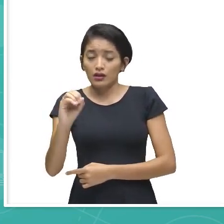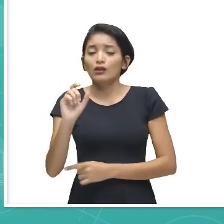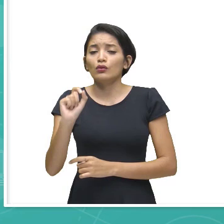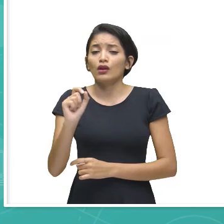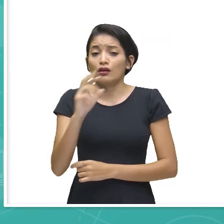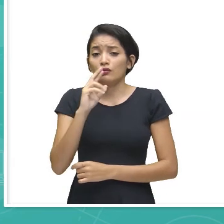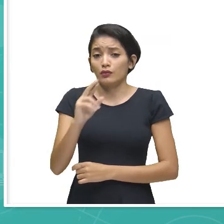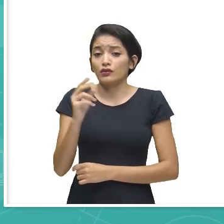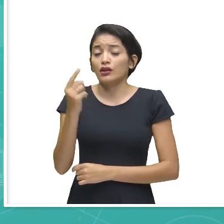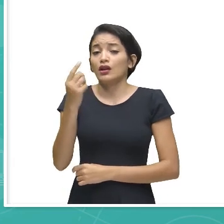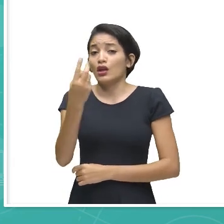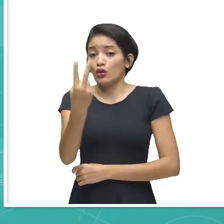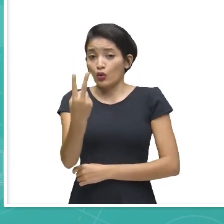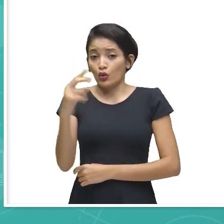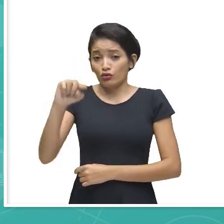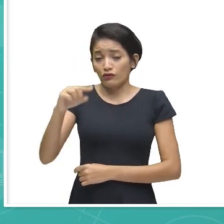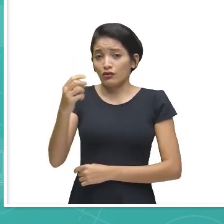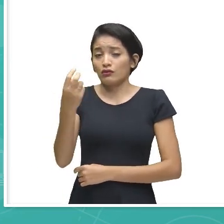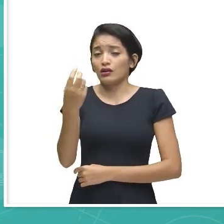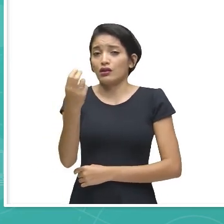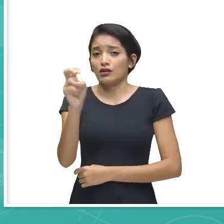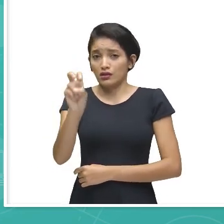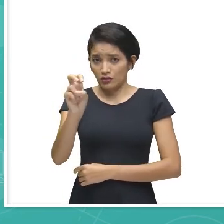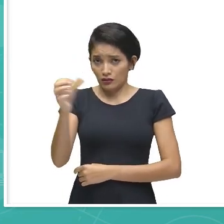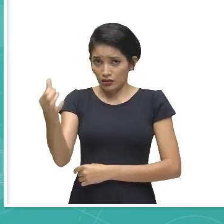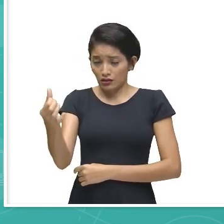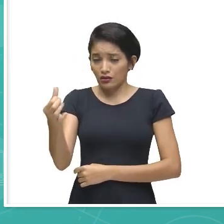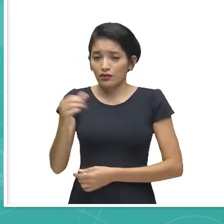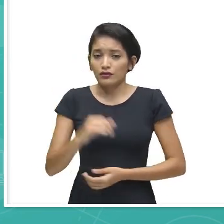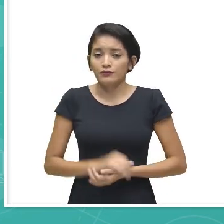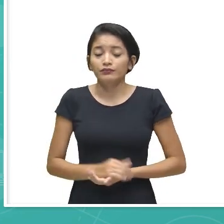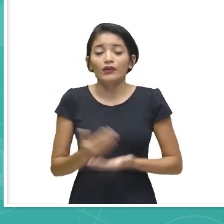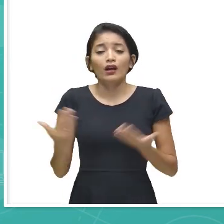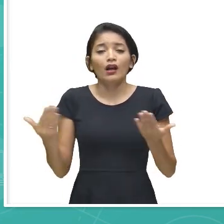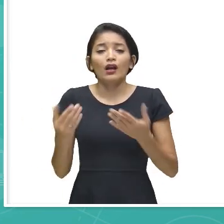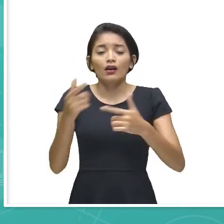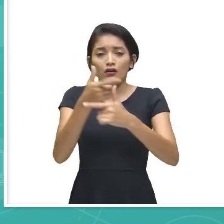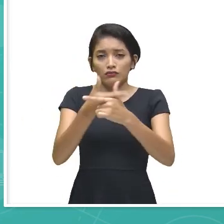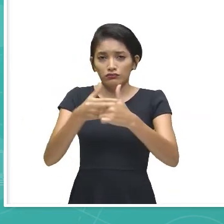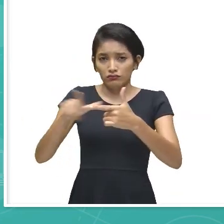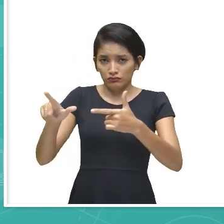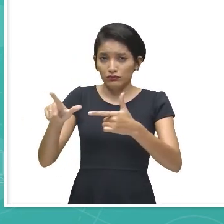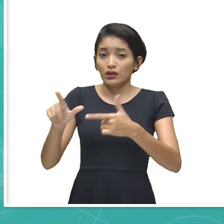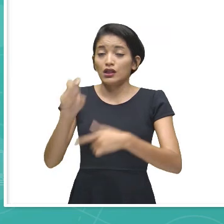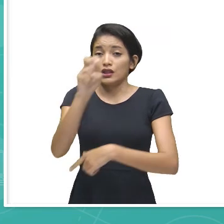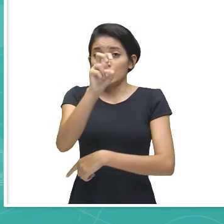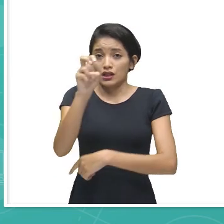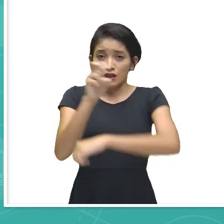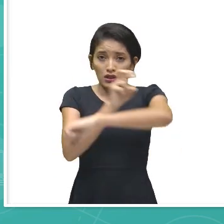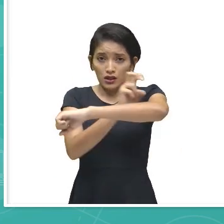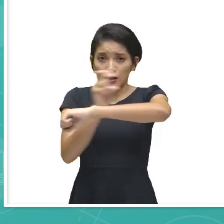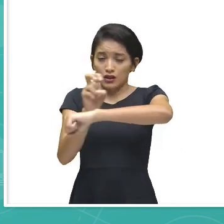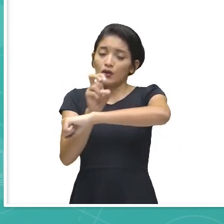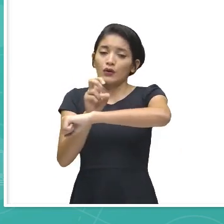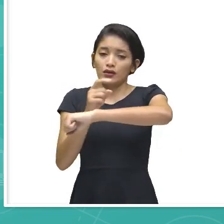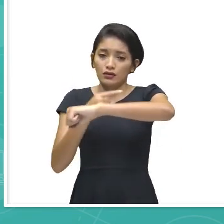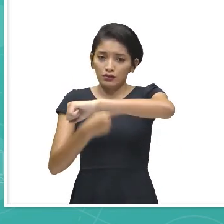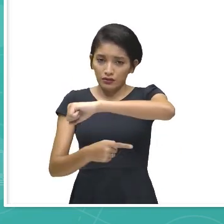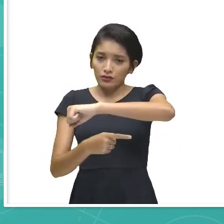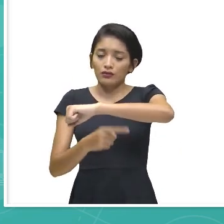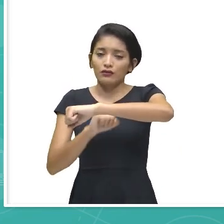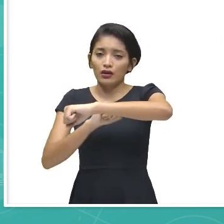2,56. Chegando aqui, nós vamos fazer a divisão do 55 por